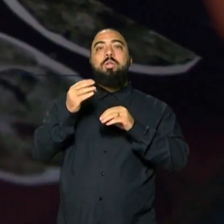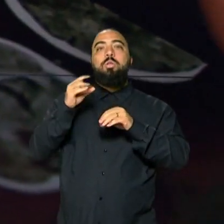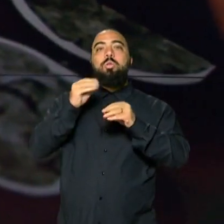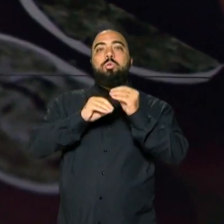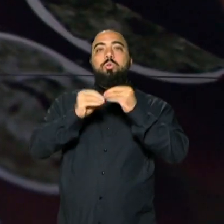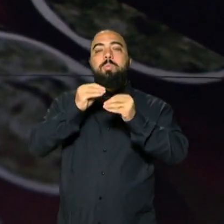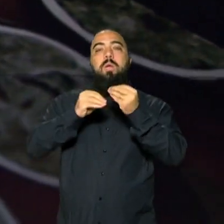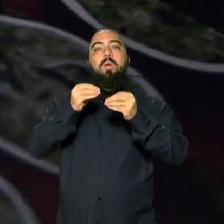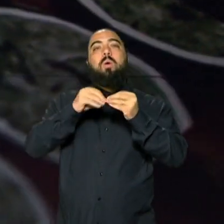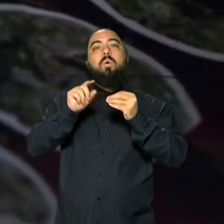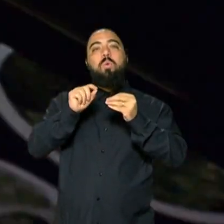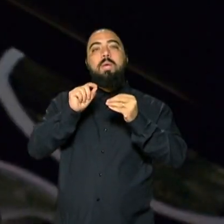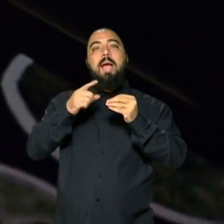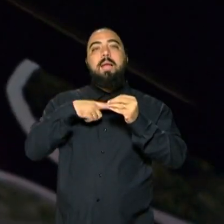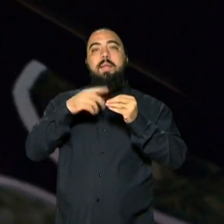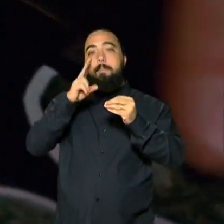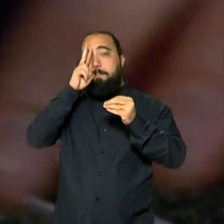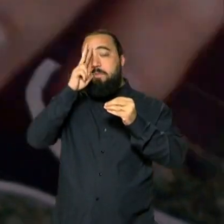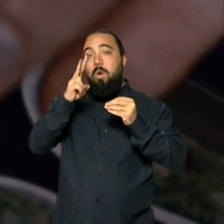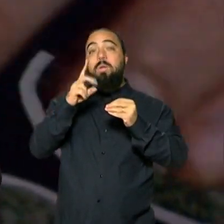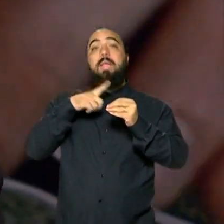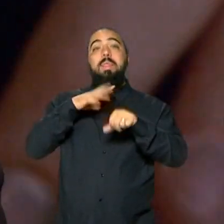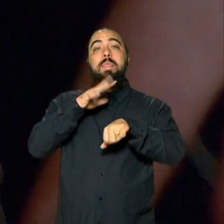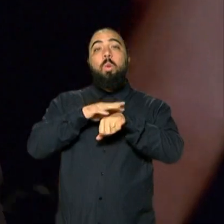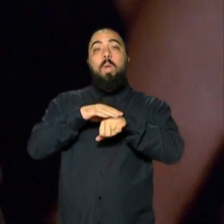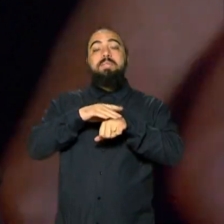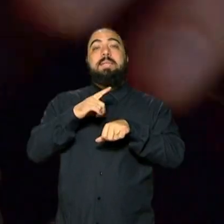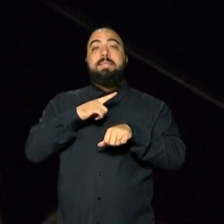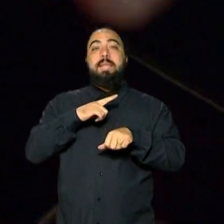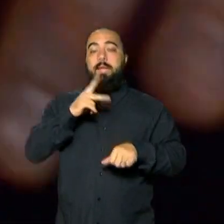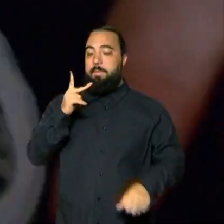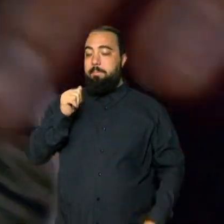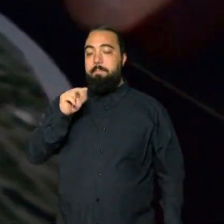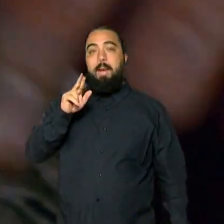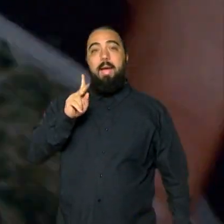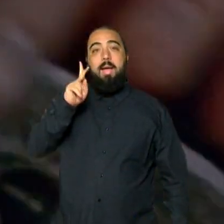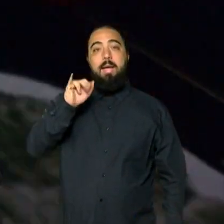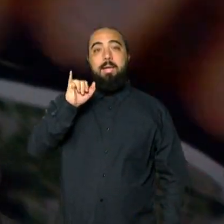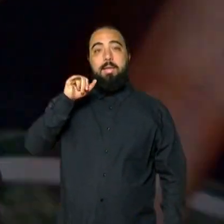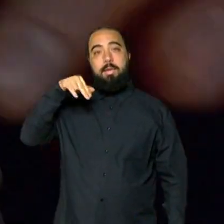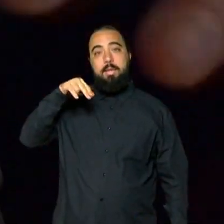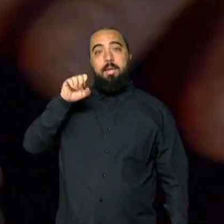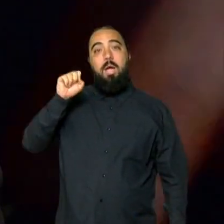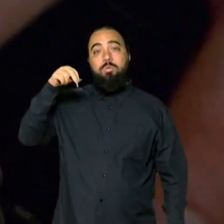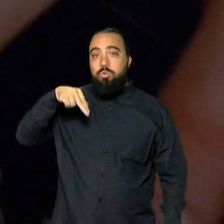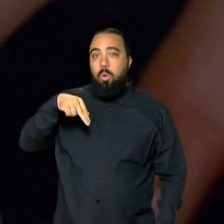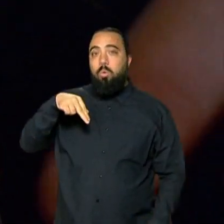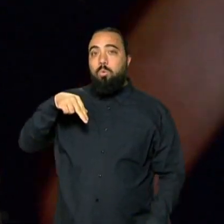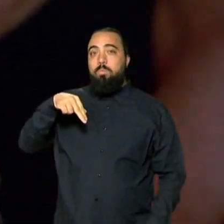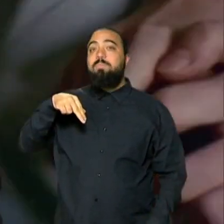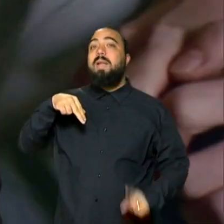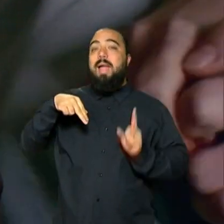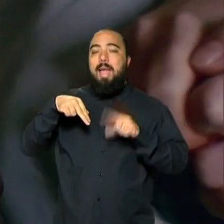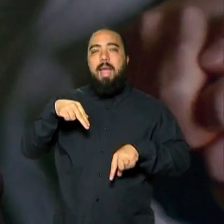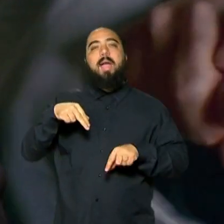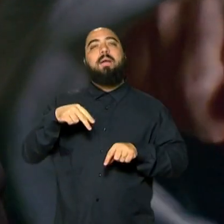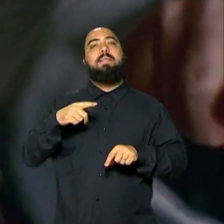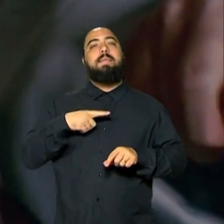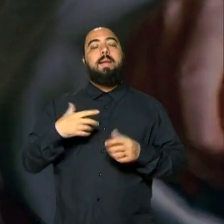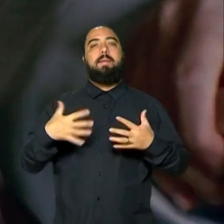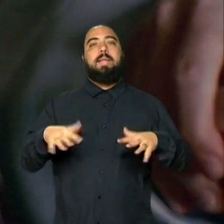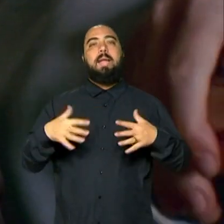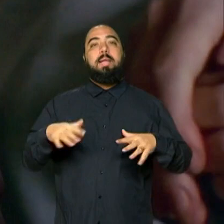da doença de Parkinson. A doença causa a morte ou a degeneração de células do cérebro, diminuindo a produção